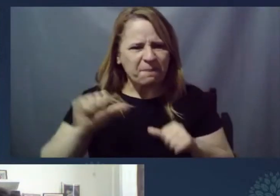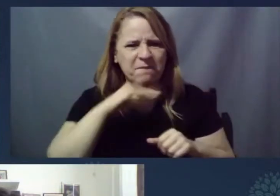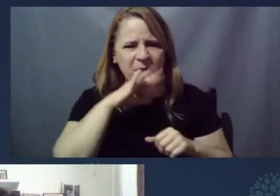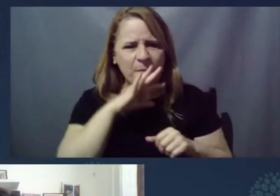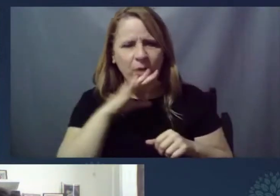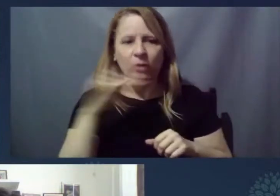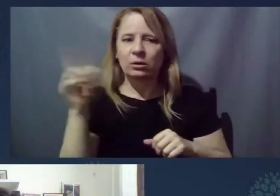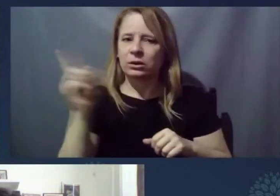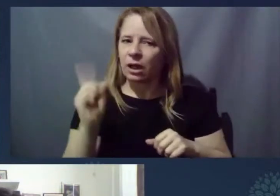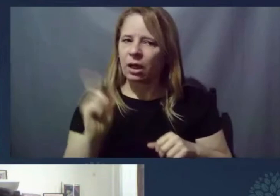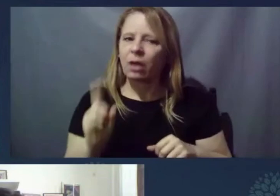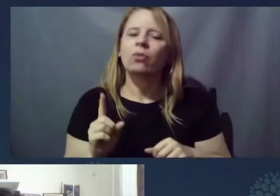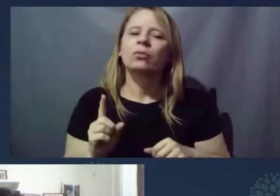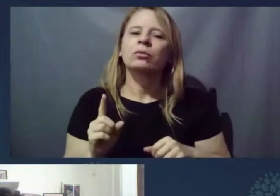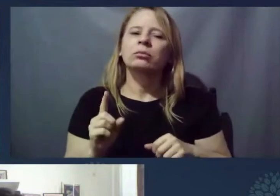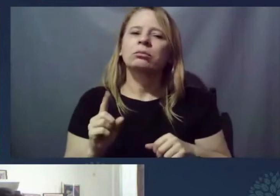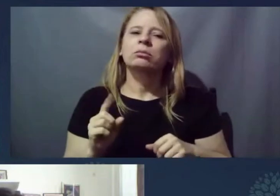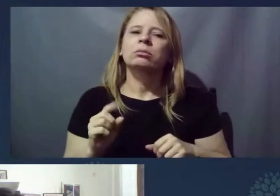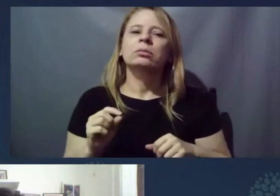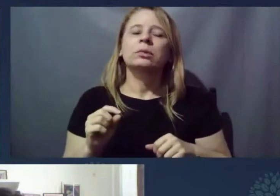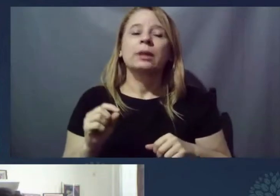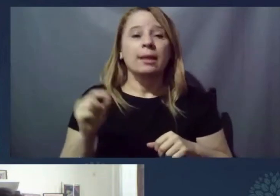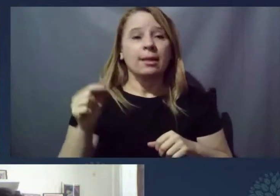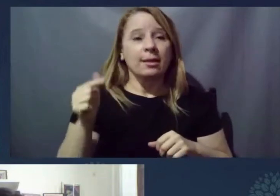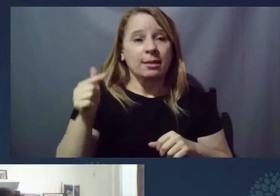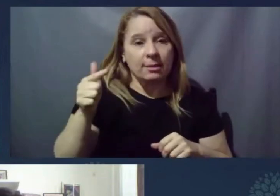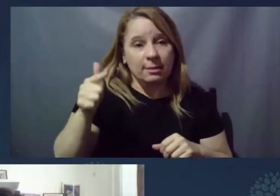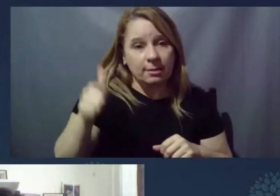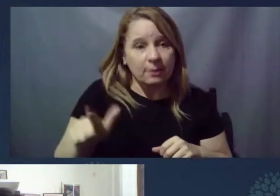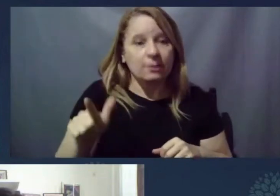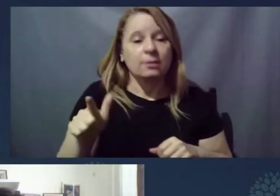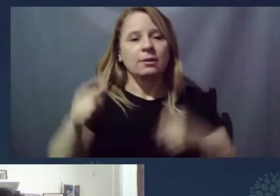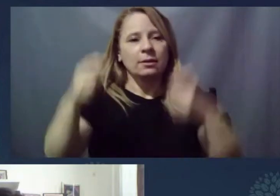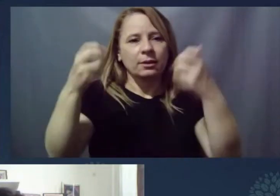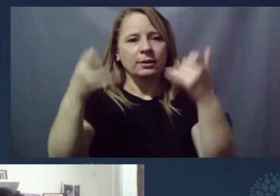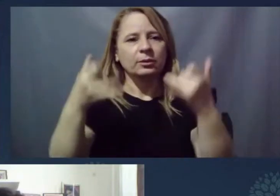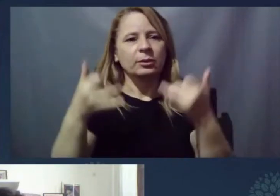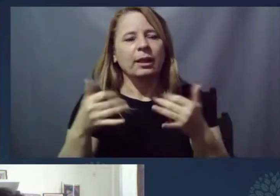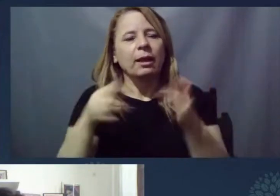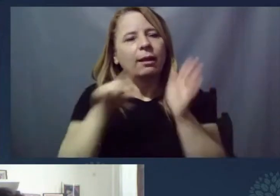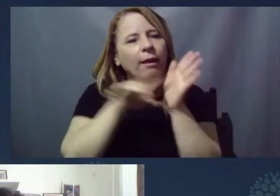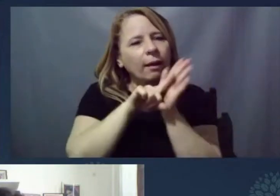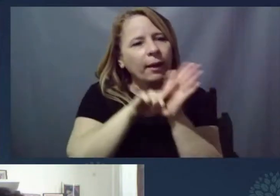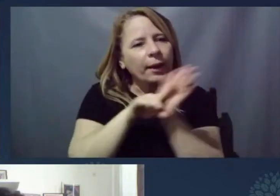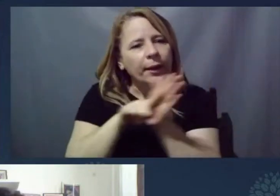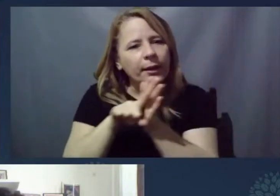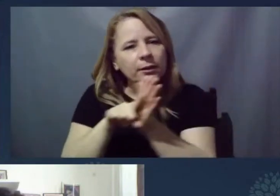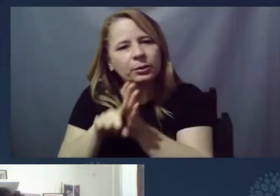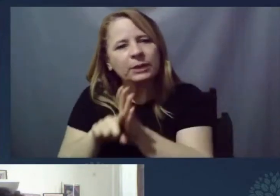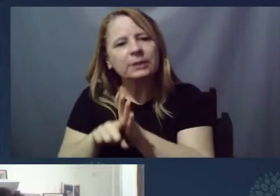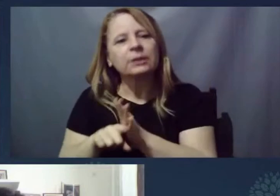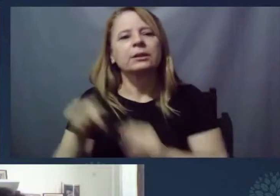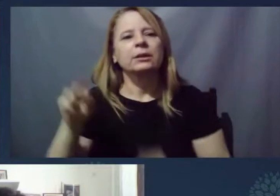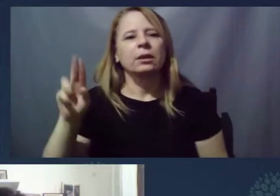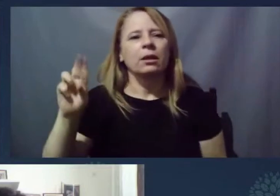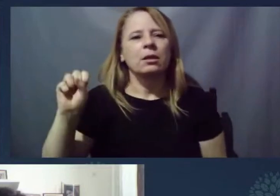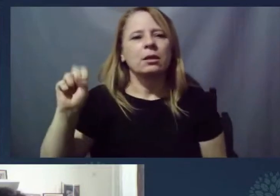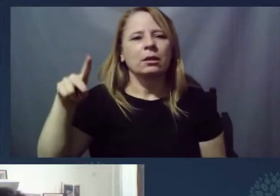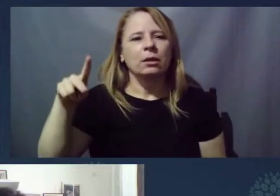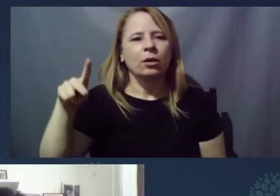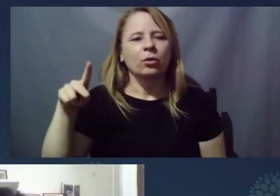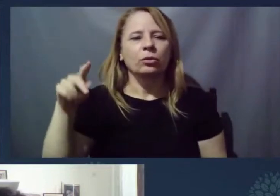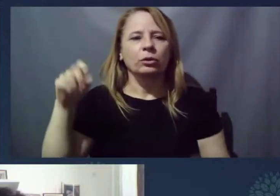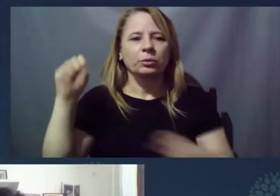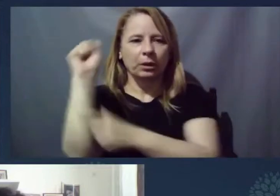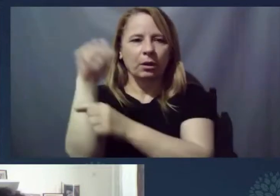Exercício físico, e de novo, esse é até um outro ponto assim, de linha de pesquisa lá da USP, com o pessoal da fisioterapia,